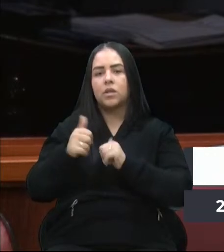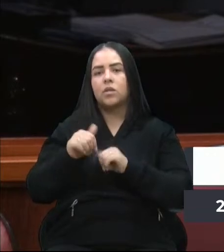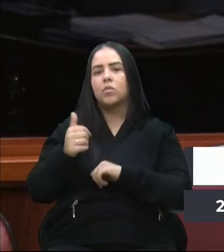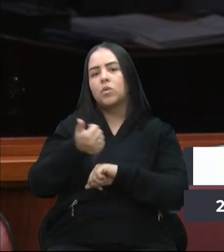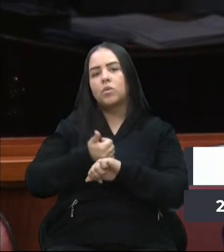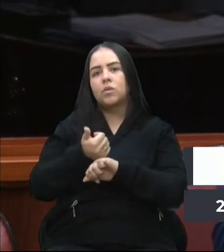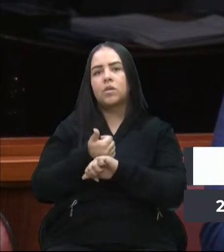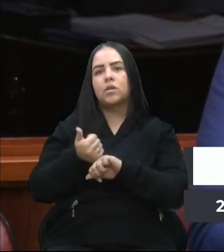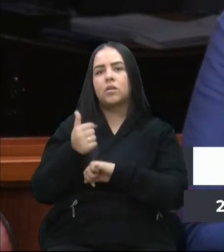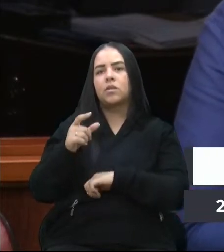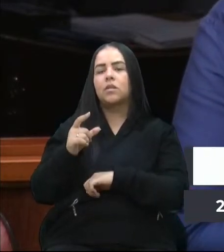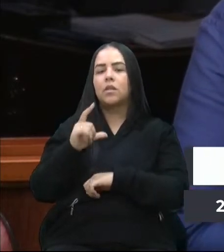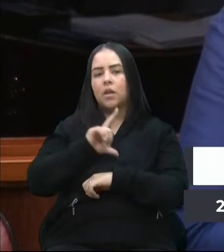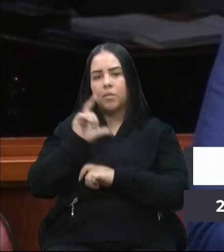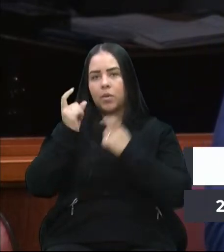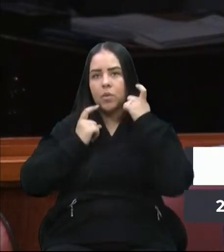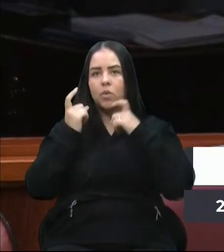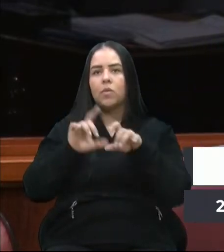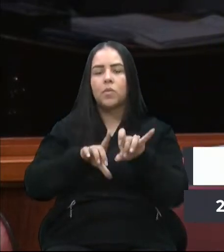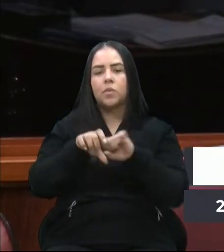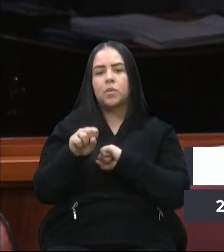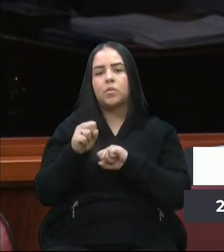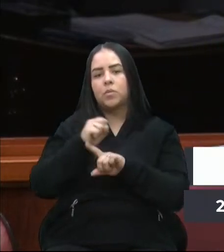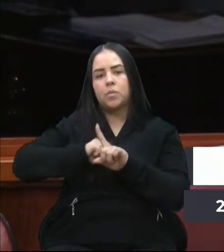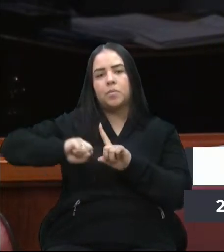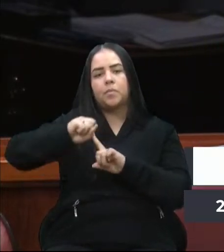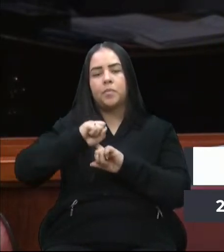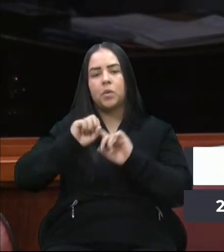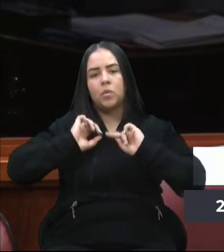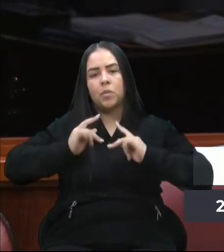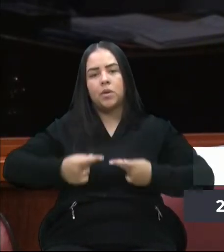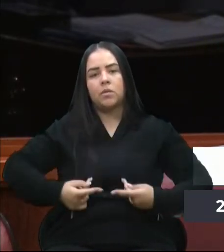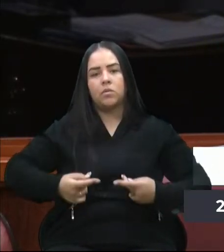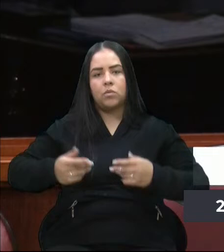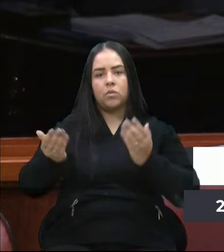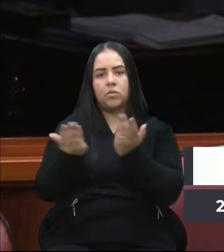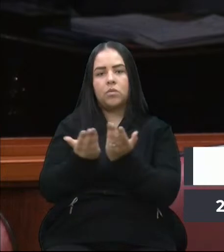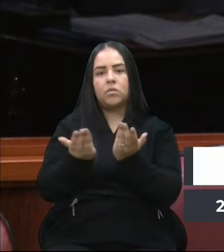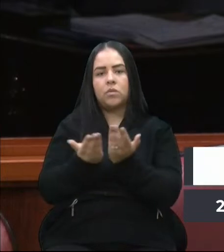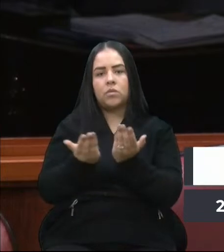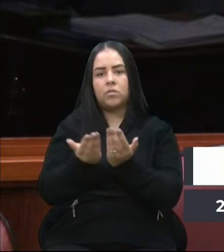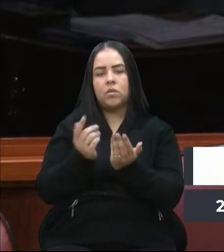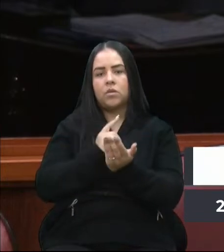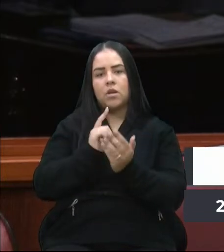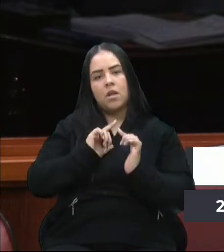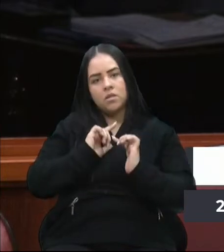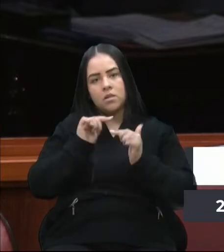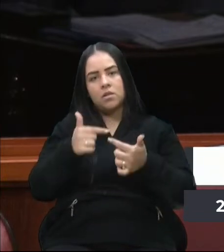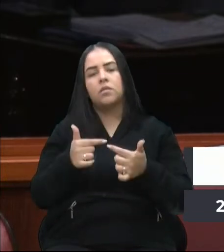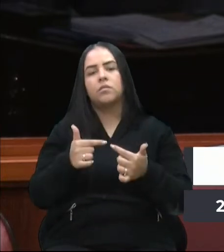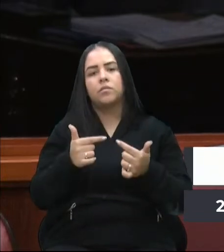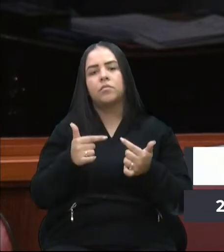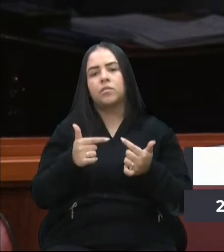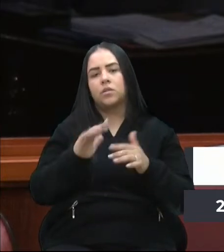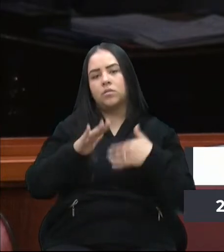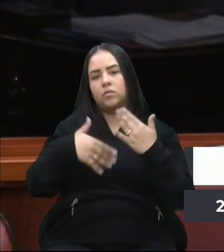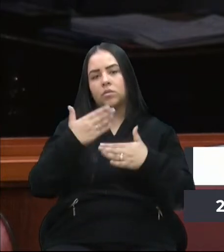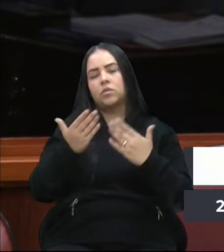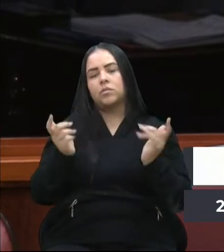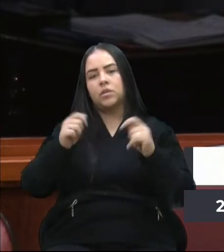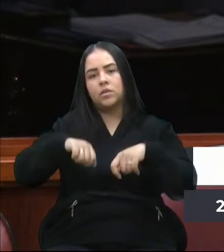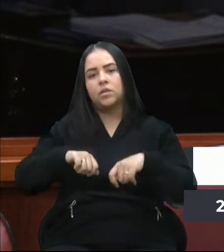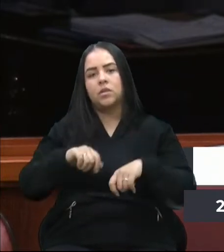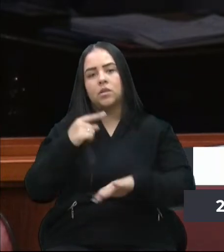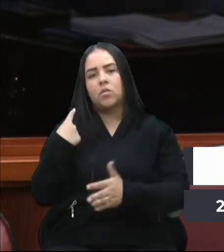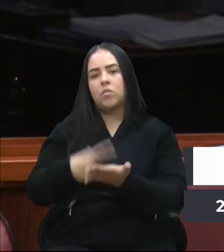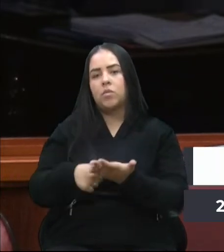atuam demonstram preocupação com a formação social e humana dos estudantes, com ações voltadas para o desenvolvimento das potencialidades. É nesse